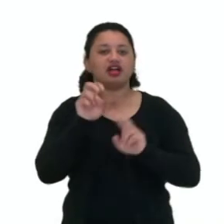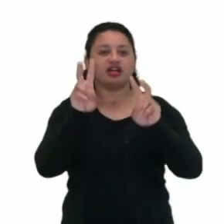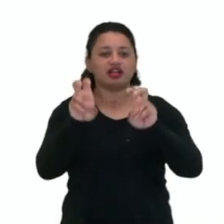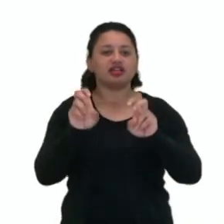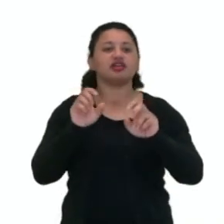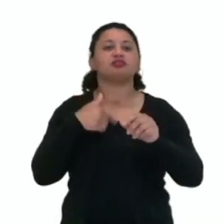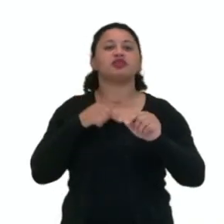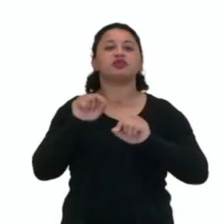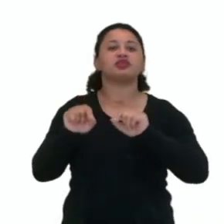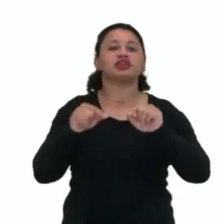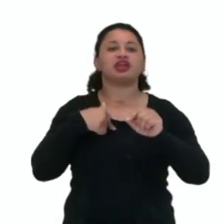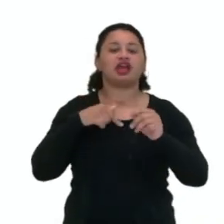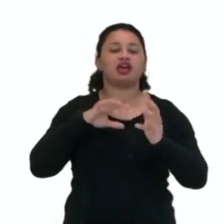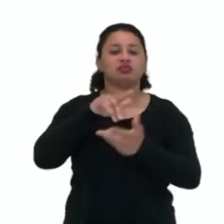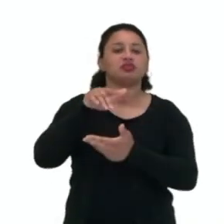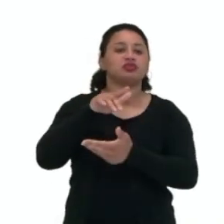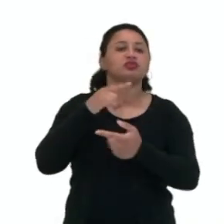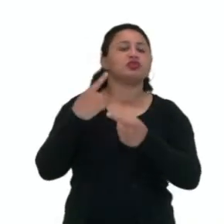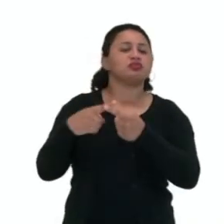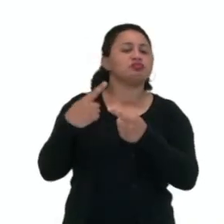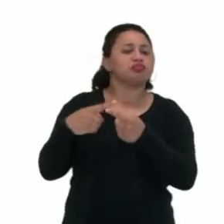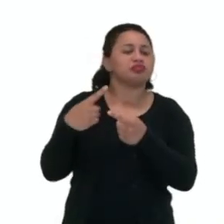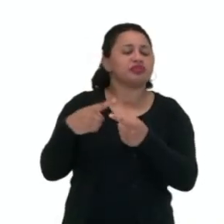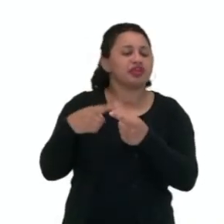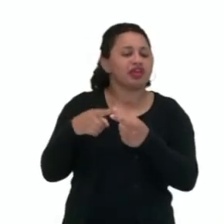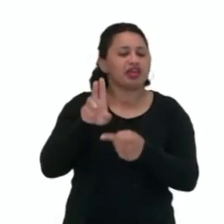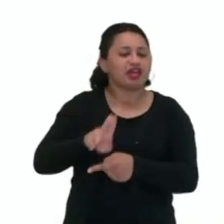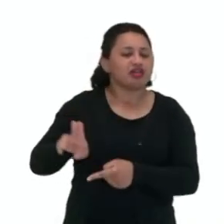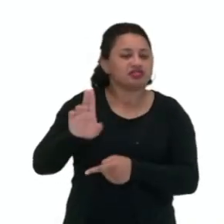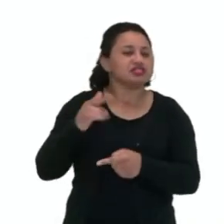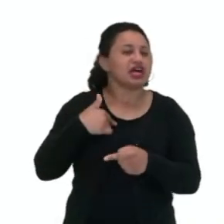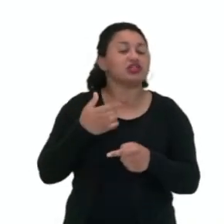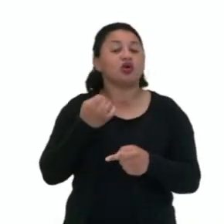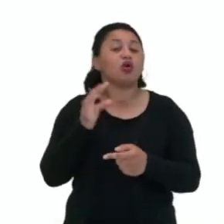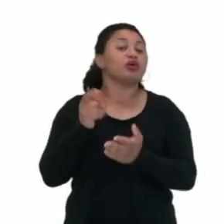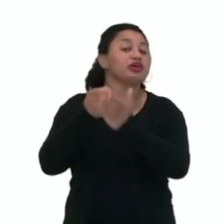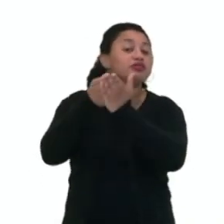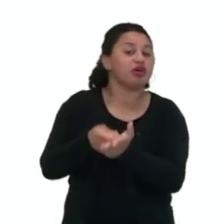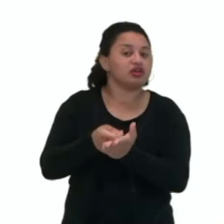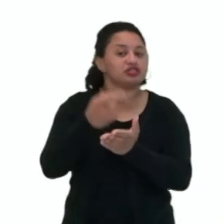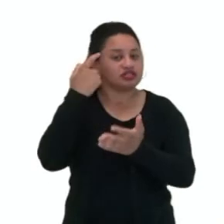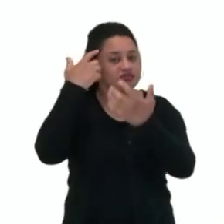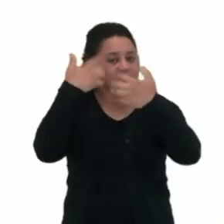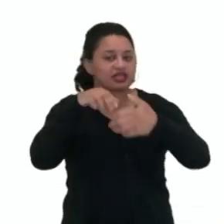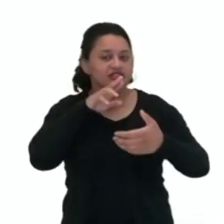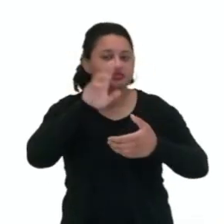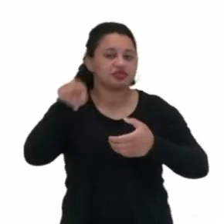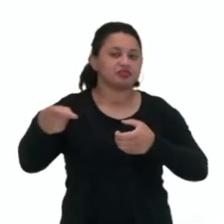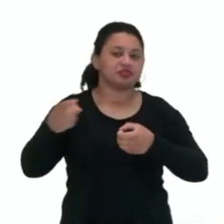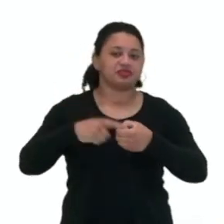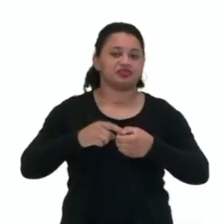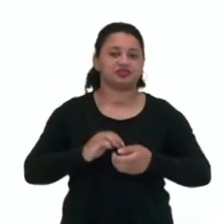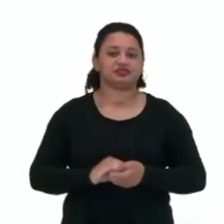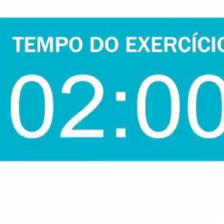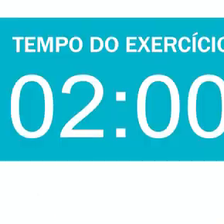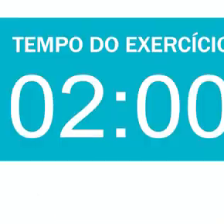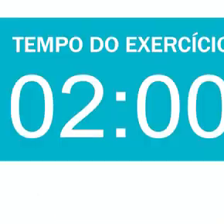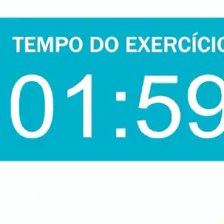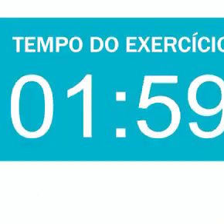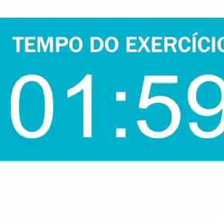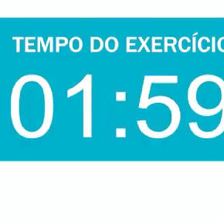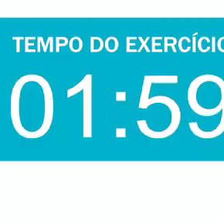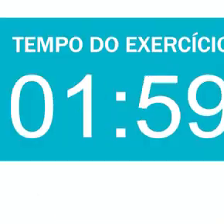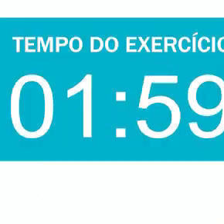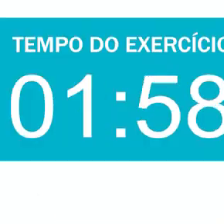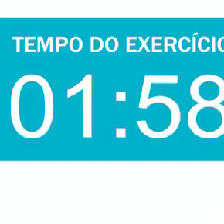sanções internacionais. Por que, afinal de contas, elas são usadas ou são impostas? Pense aí que a gente está te aguardando aqui.